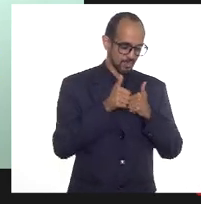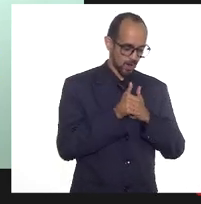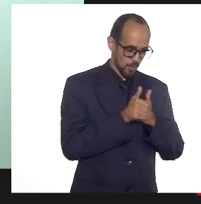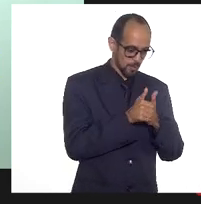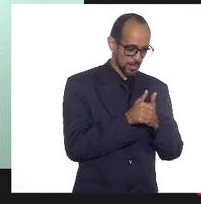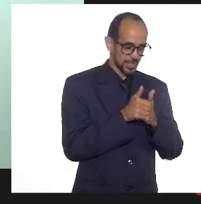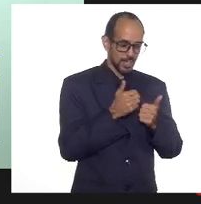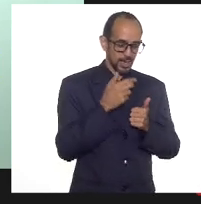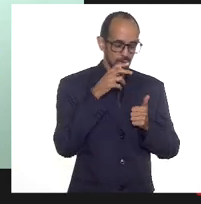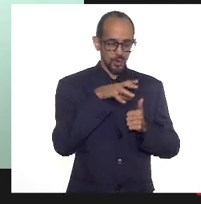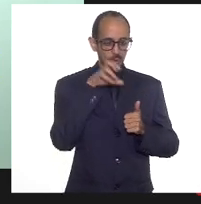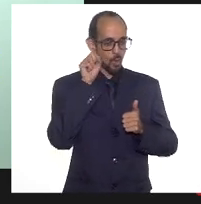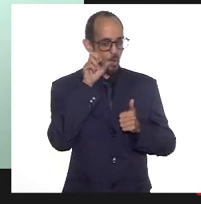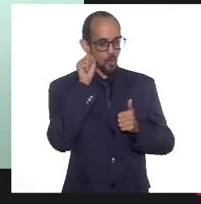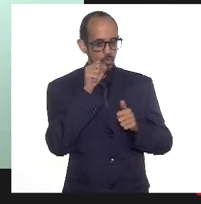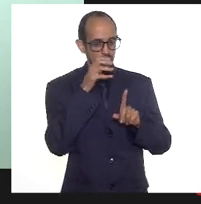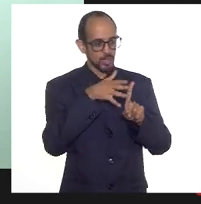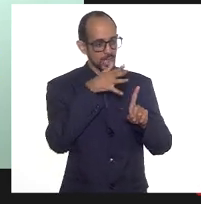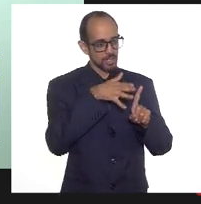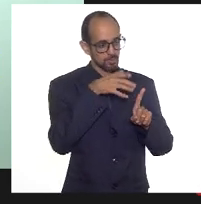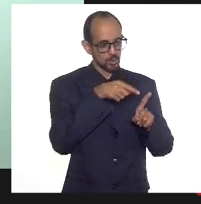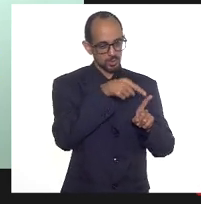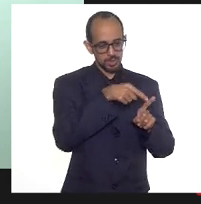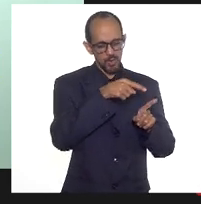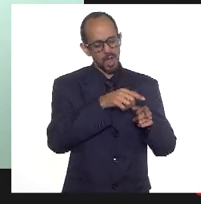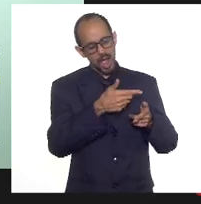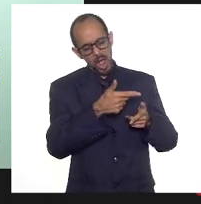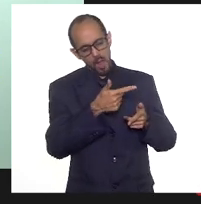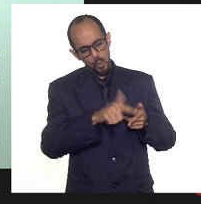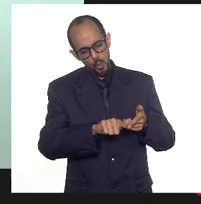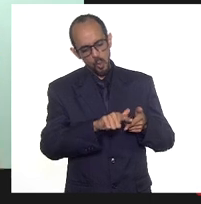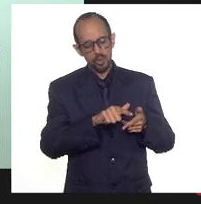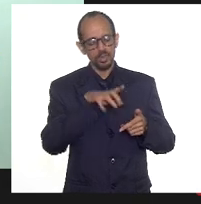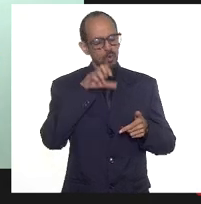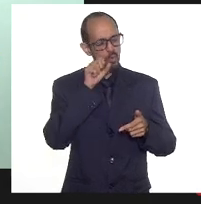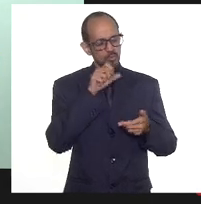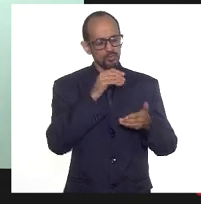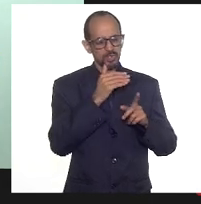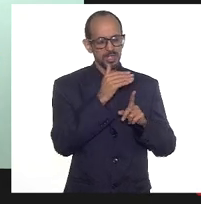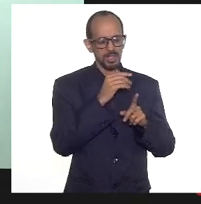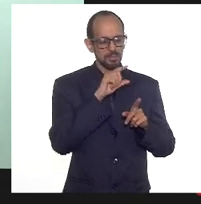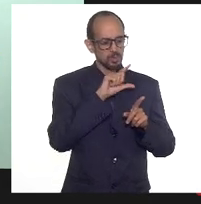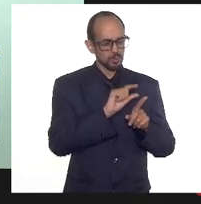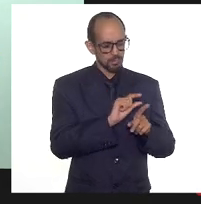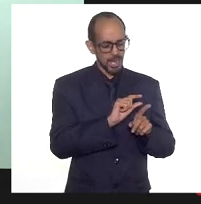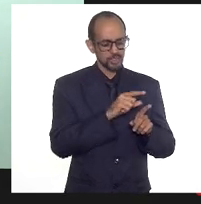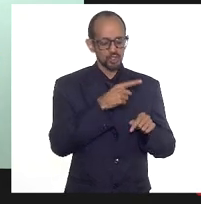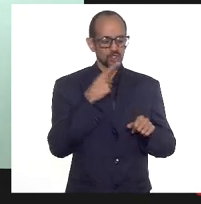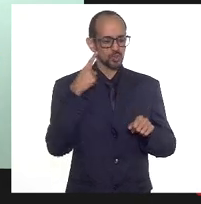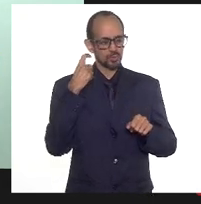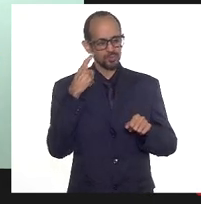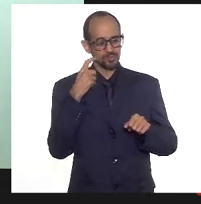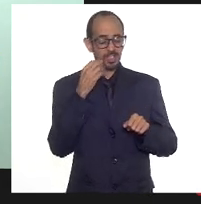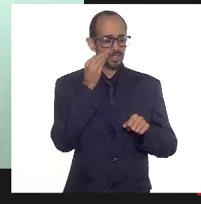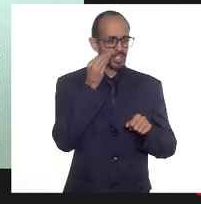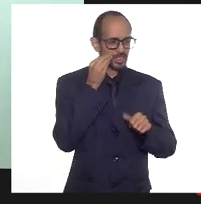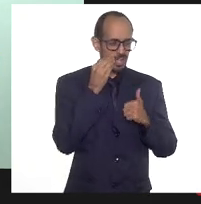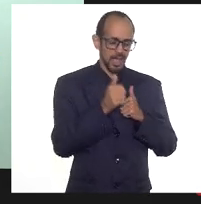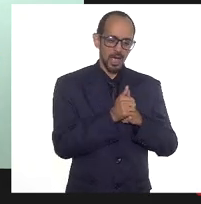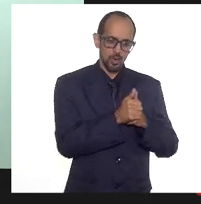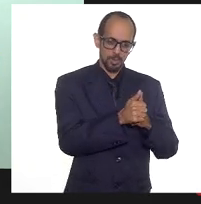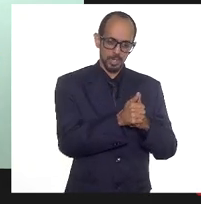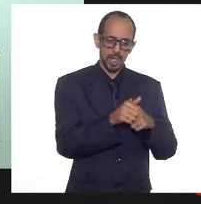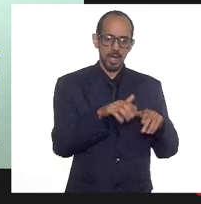da exposição de uma das professoras, a outra eu ouvi baixinho enquanto eu tirava o som aqui, enfim, tentei acompanhar e minha